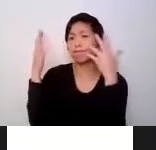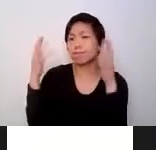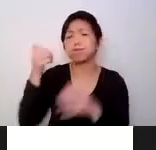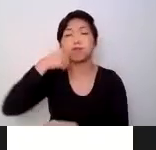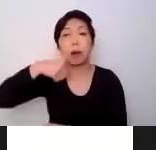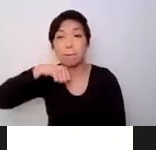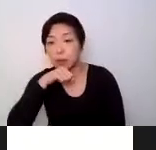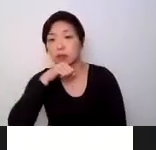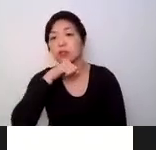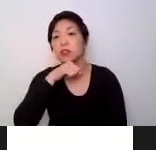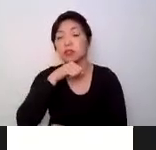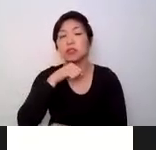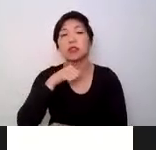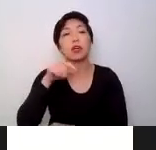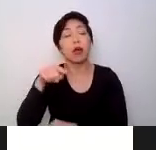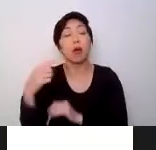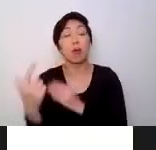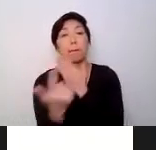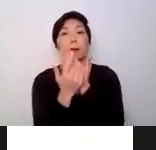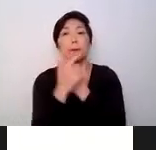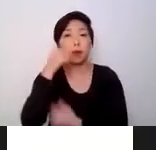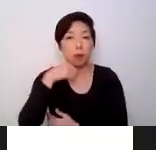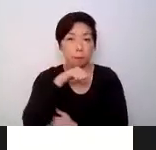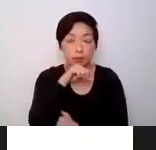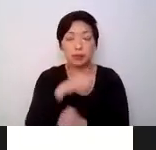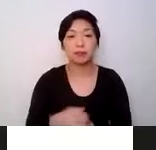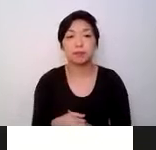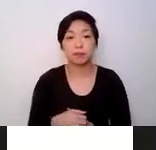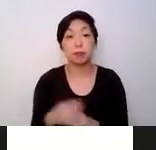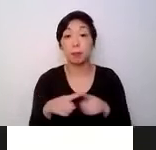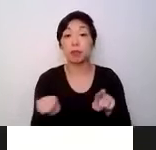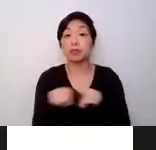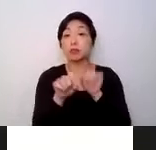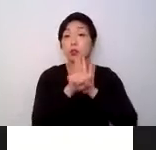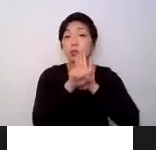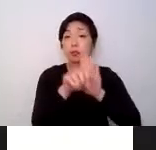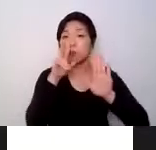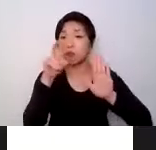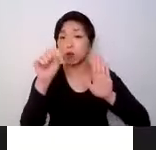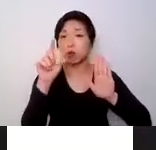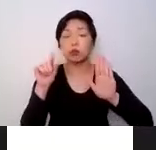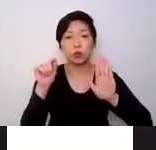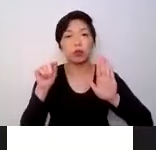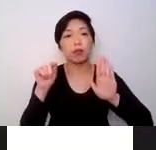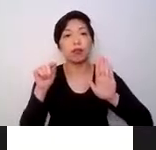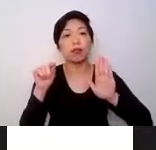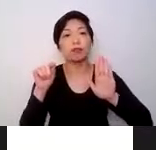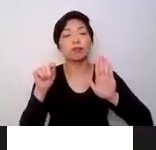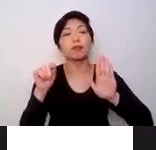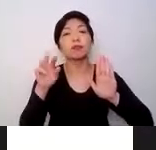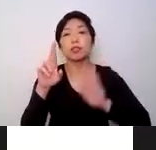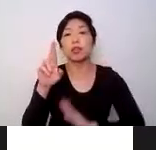ao papel decisivo de uma mãe mas é também um símbolo muito forte da ressurreição e essa